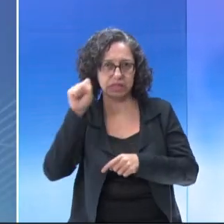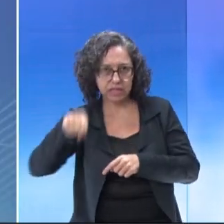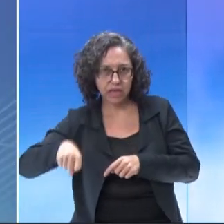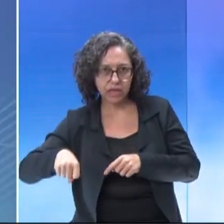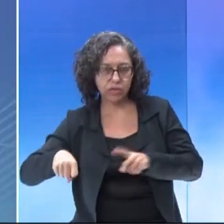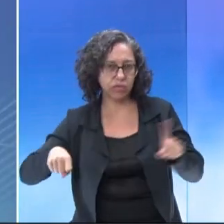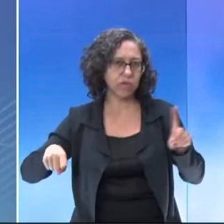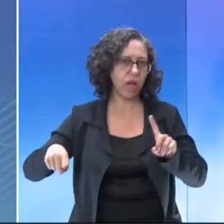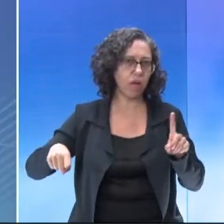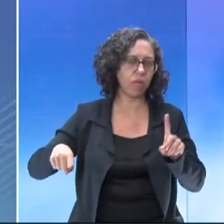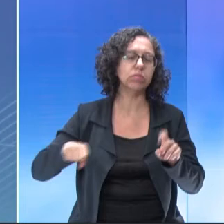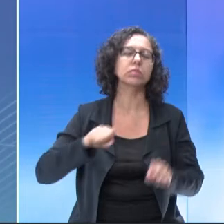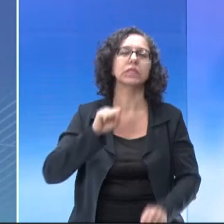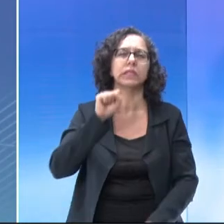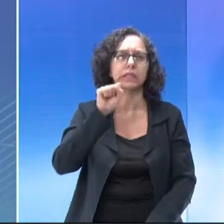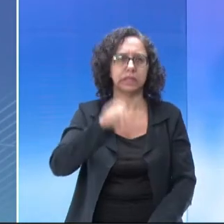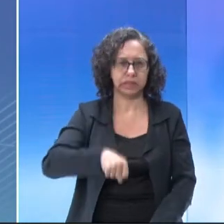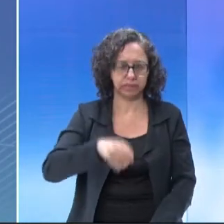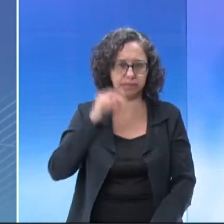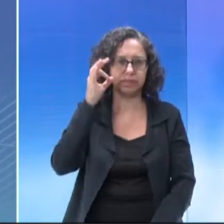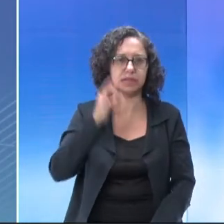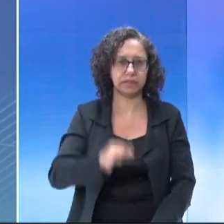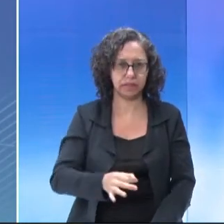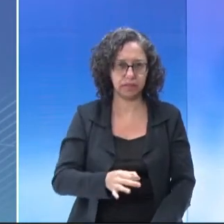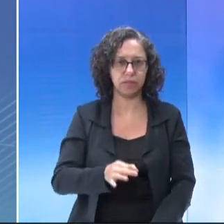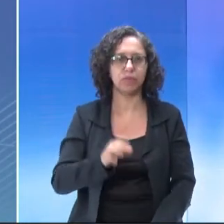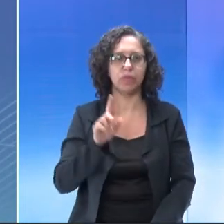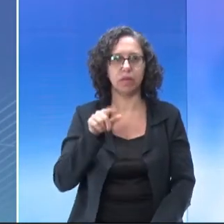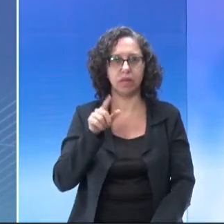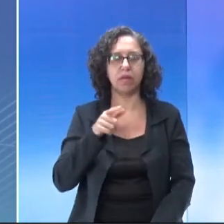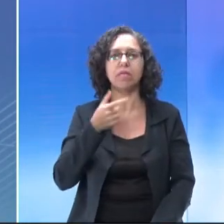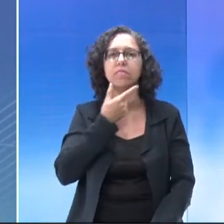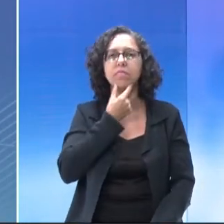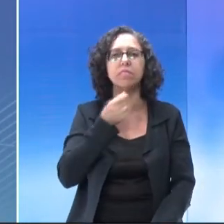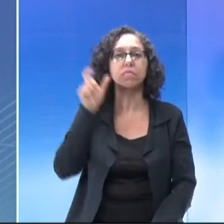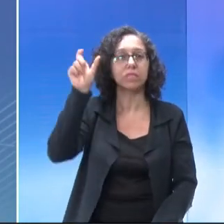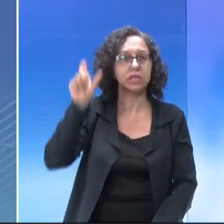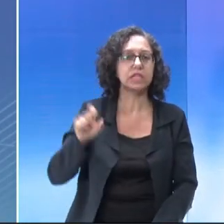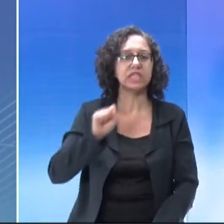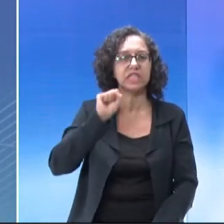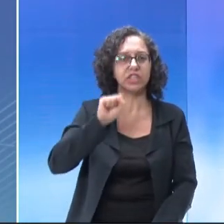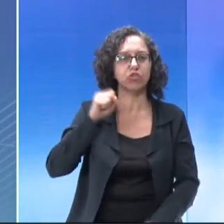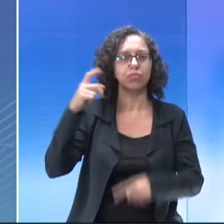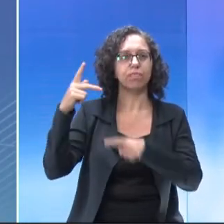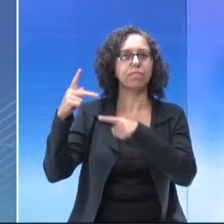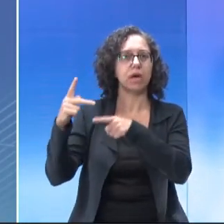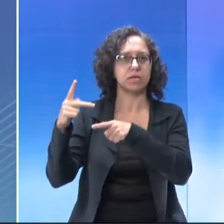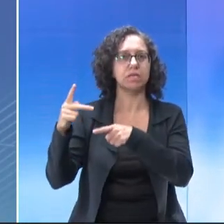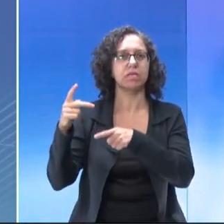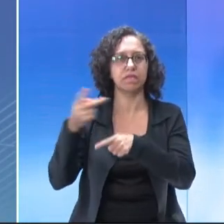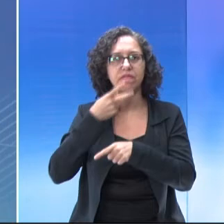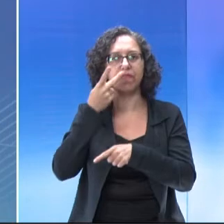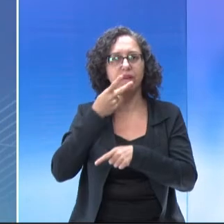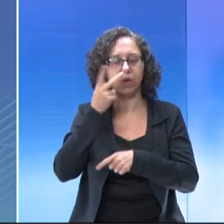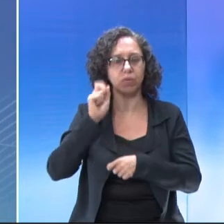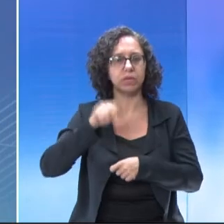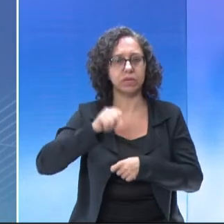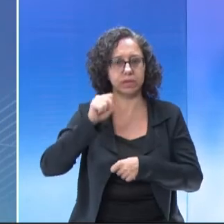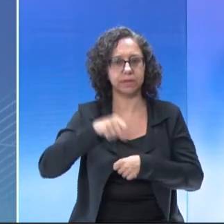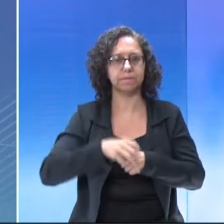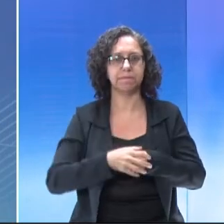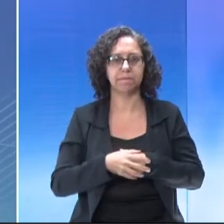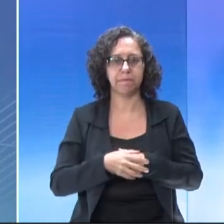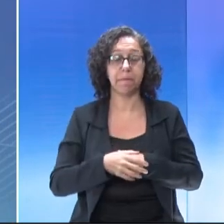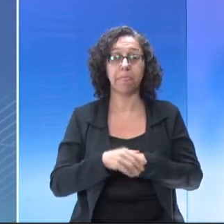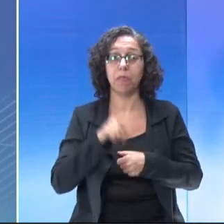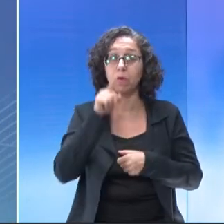Lá no 7º parágrafo, se a gente voltar ao texto, você vai observar que quem disse isso foi o Sancho Panza, um dos personagens, né,